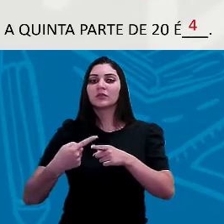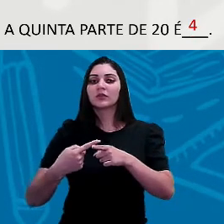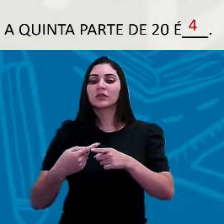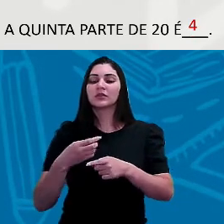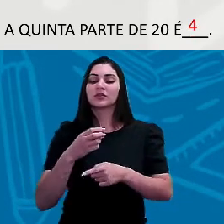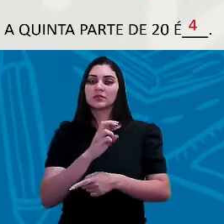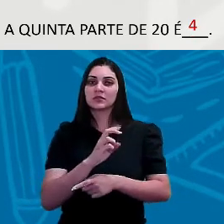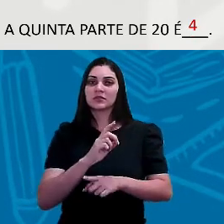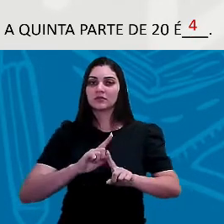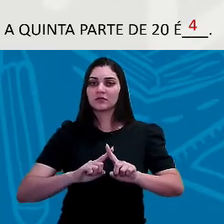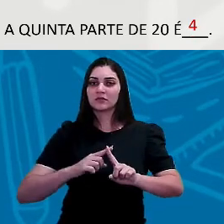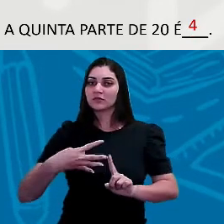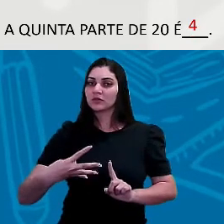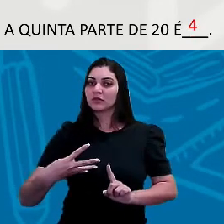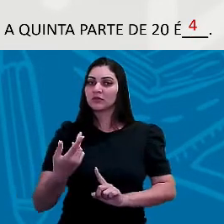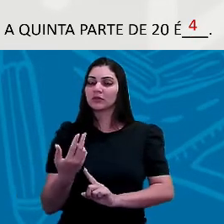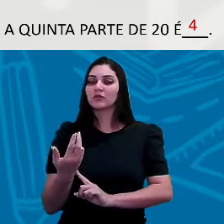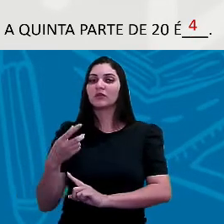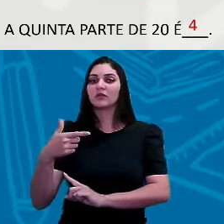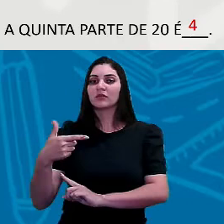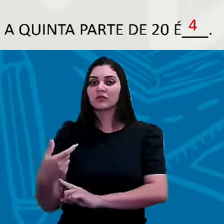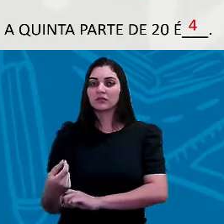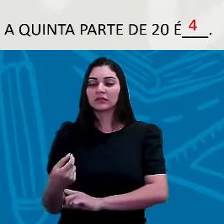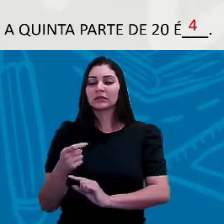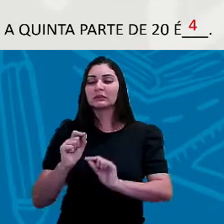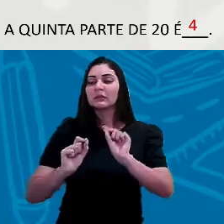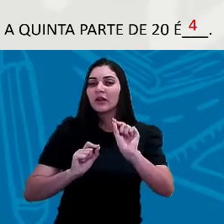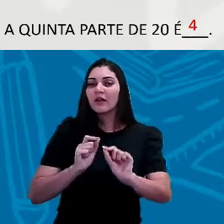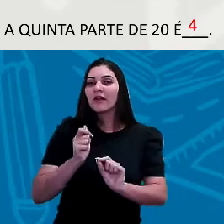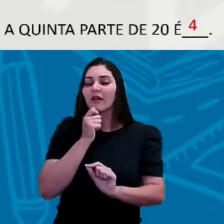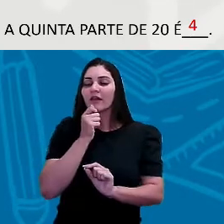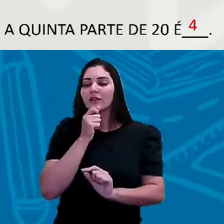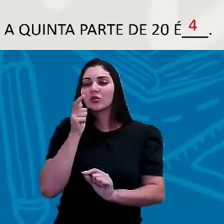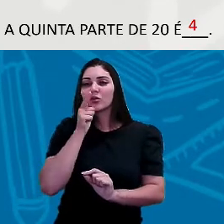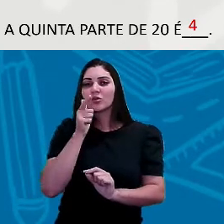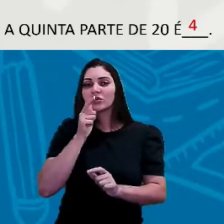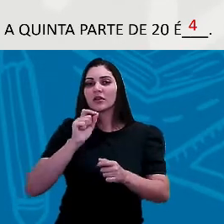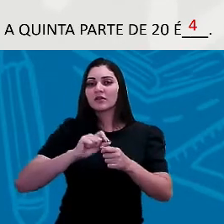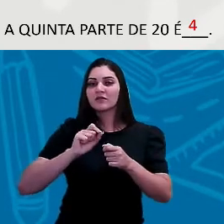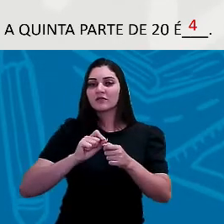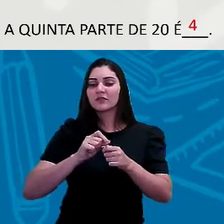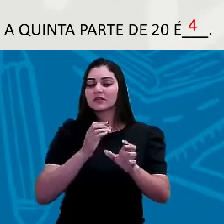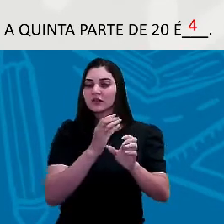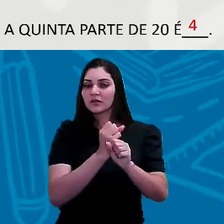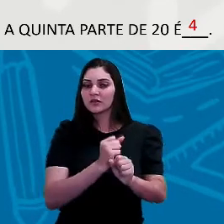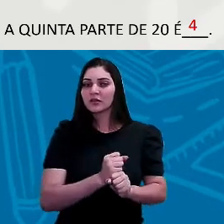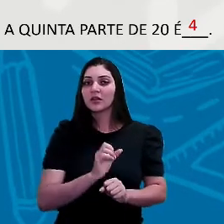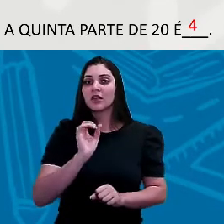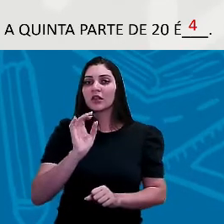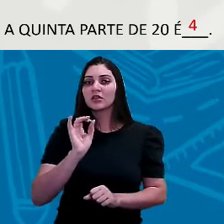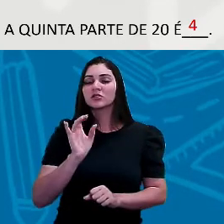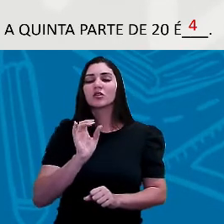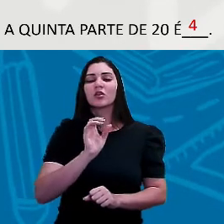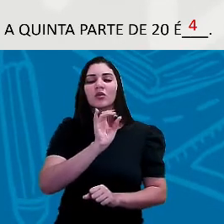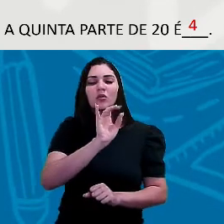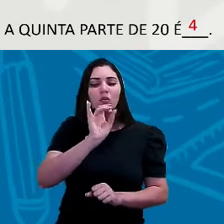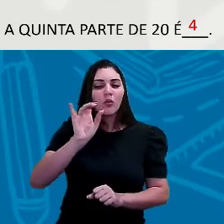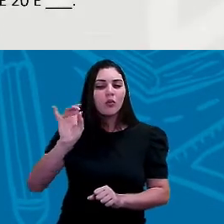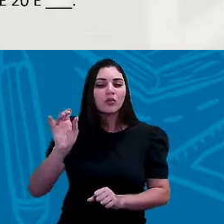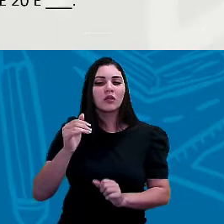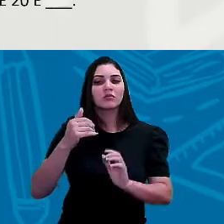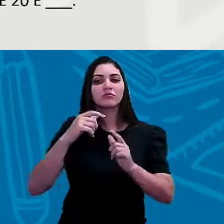4? 20, tá? Para quem ainda não consegue fazer as continhas, é só contar os quadradinhos que estão